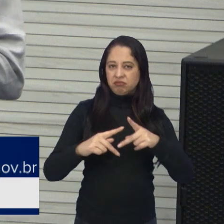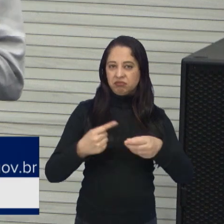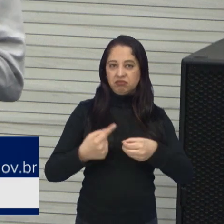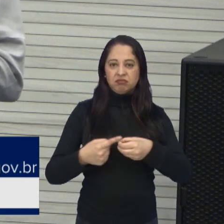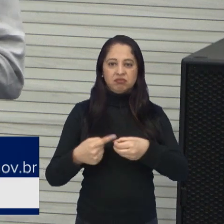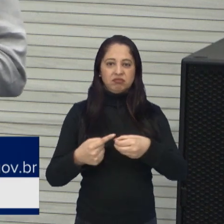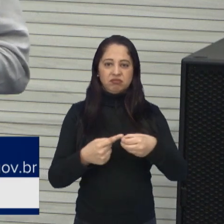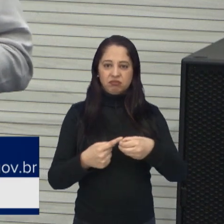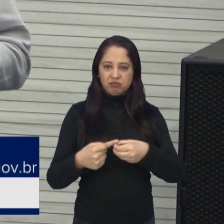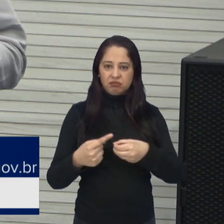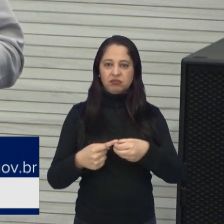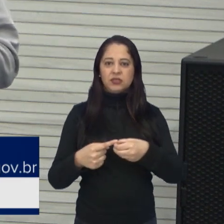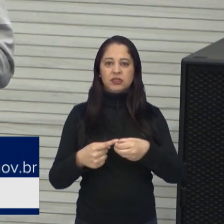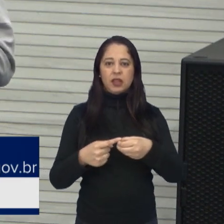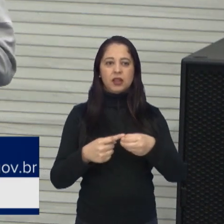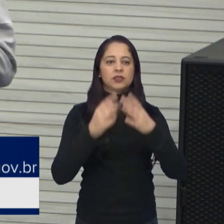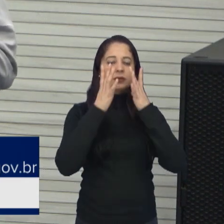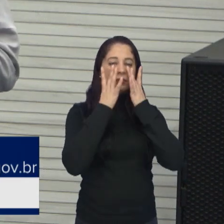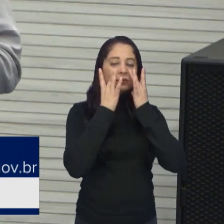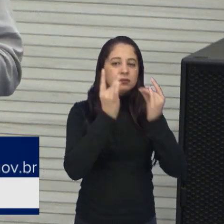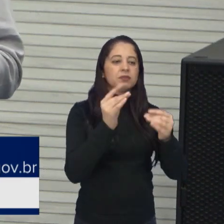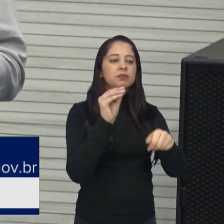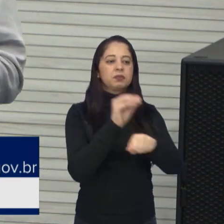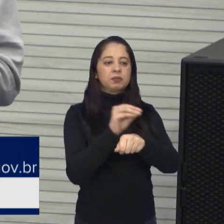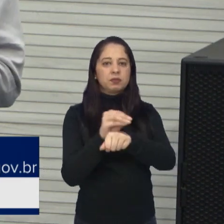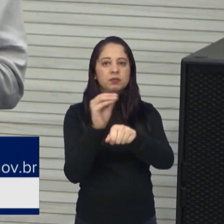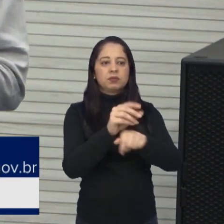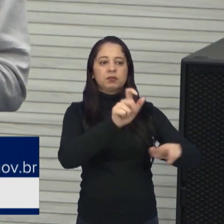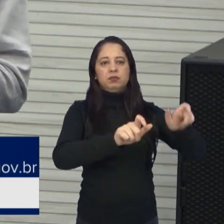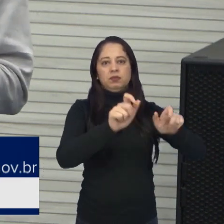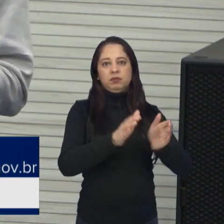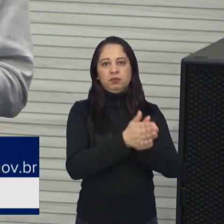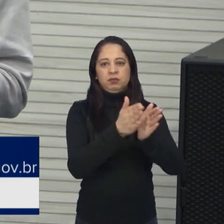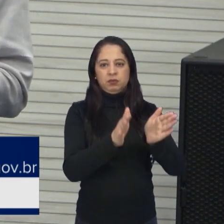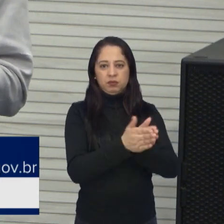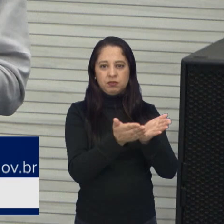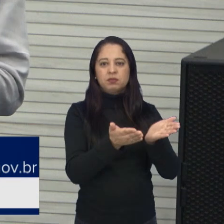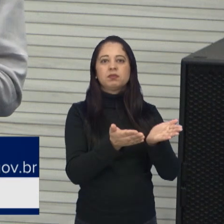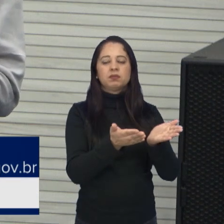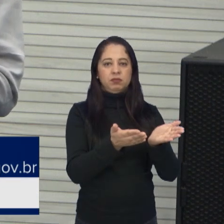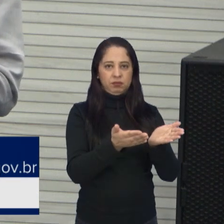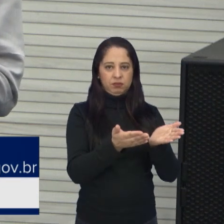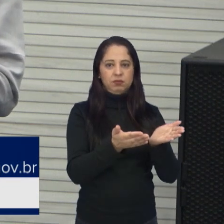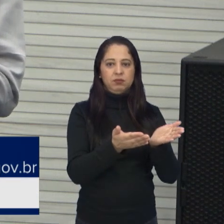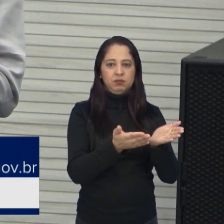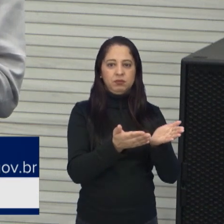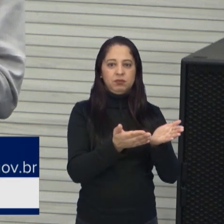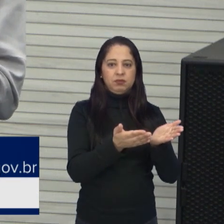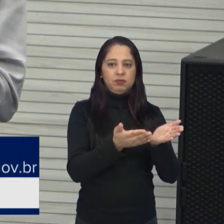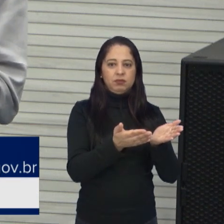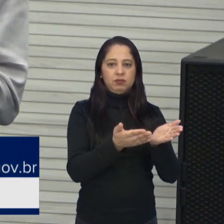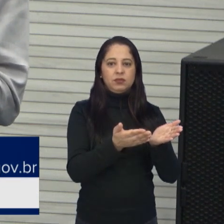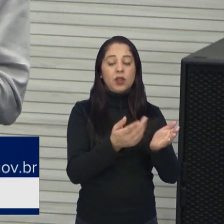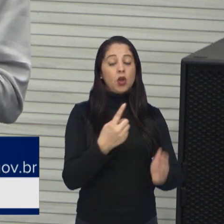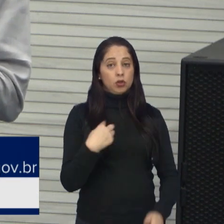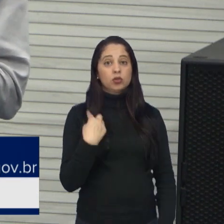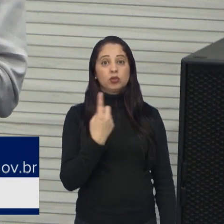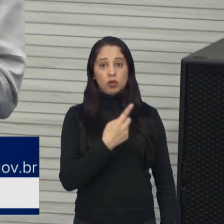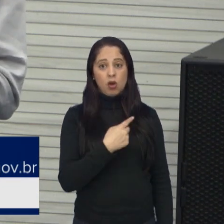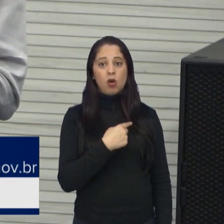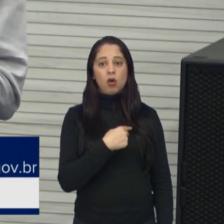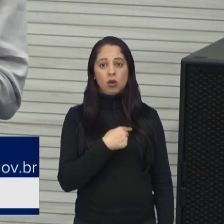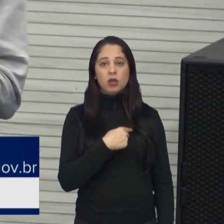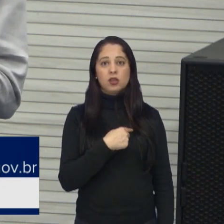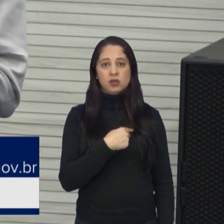as pessoas que realmente precisam de um olhar, as pessoas mais carentes e as pessoas que precisam de um olhar, nós que somos